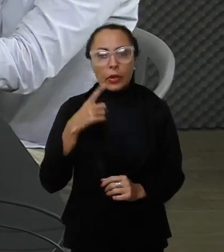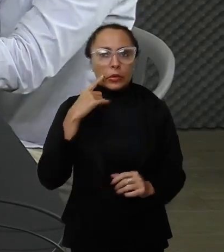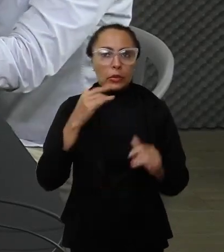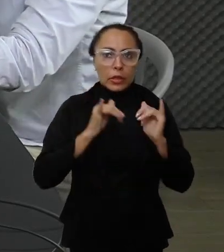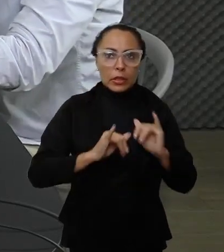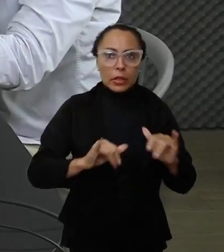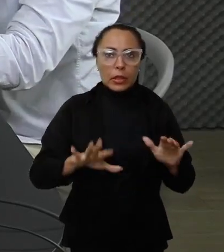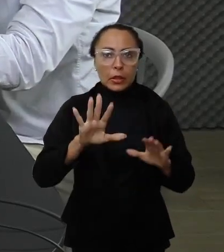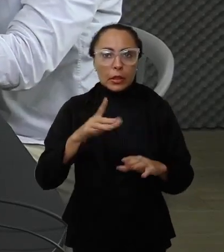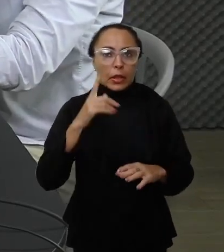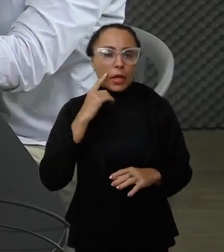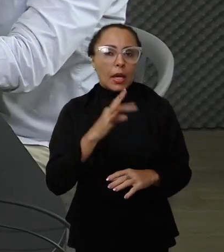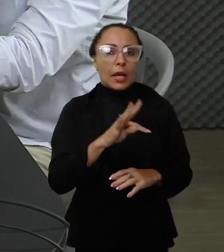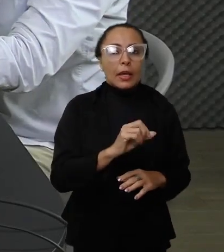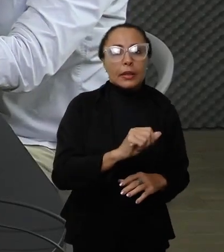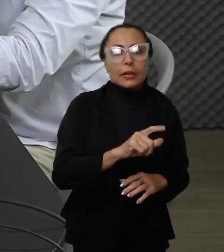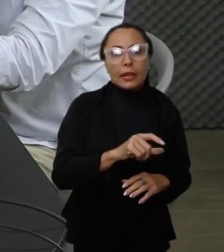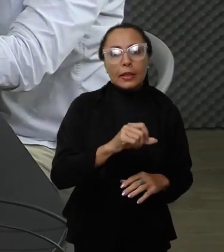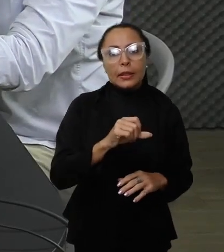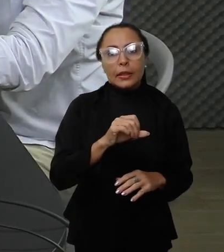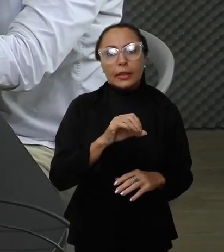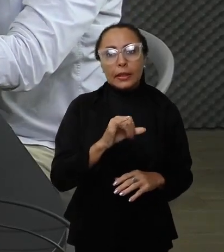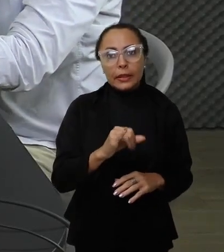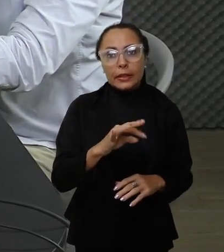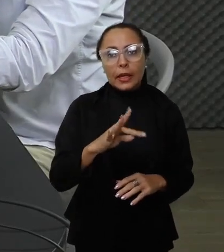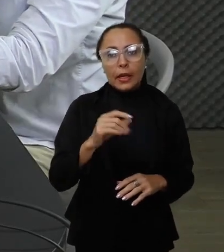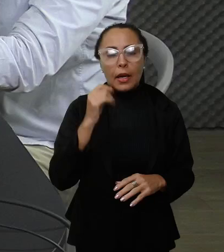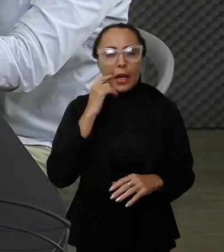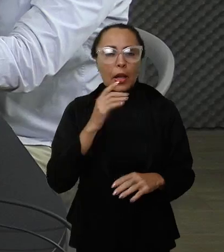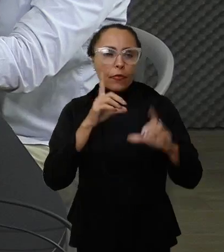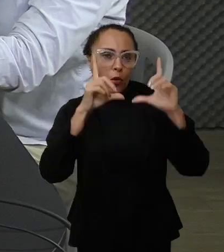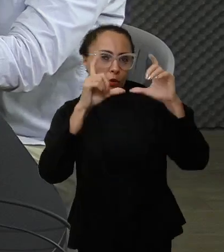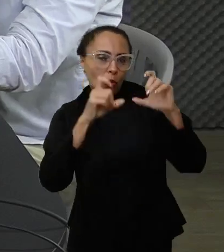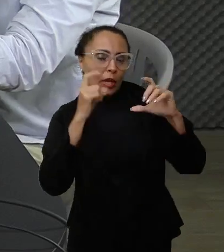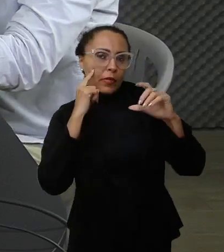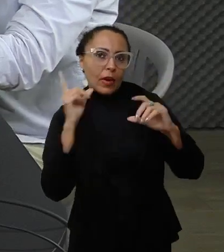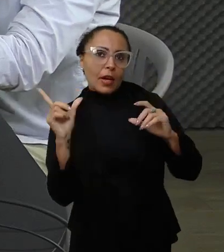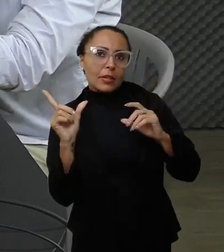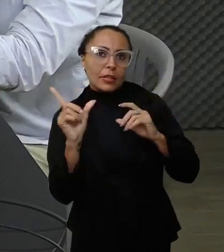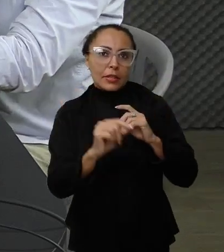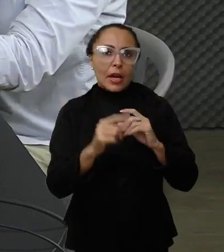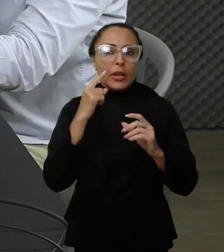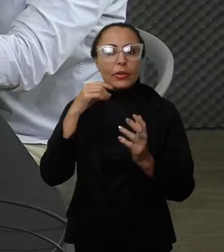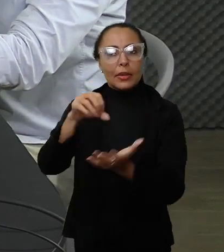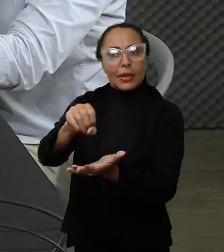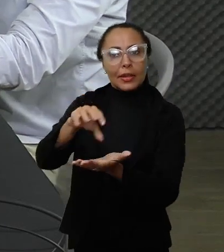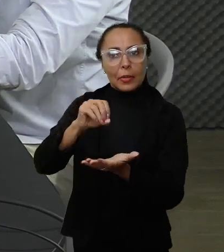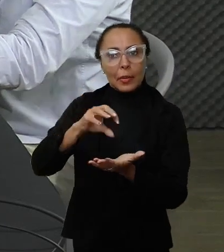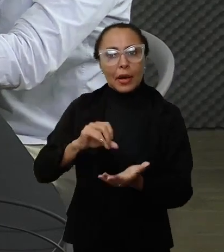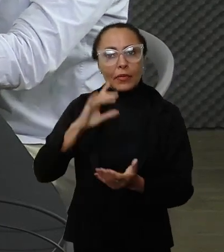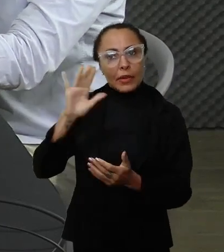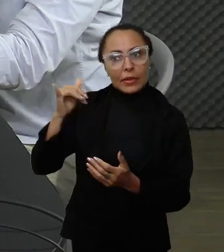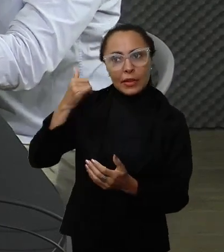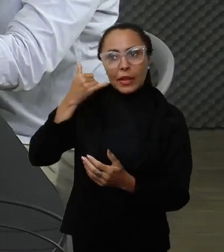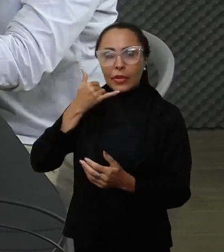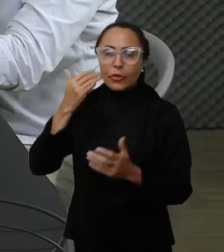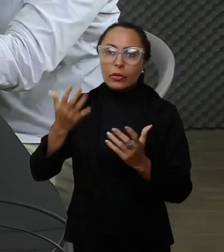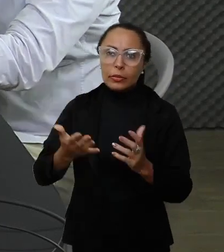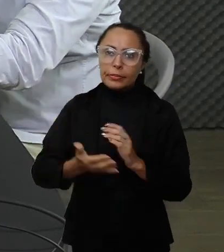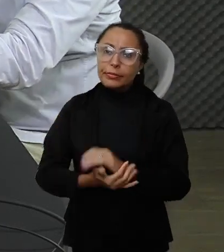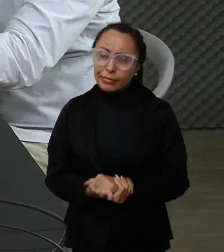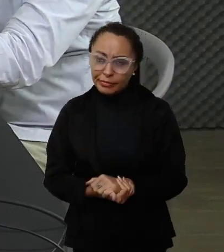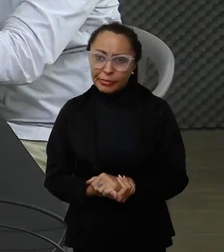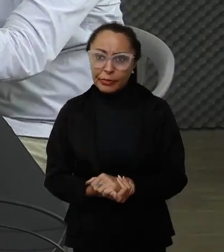sei lá, Thalita Marques é fotografada saindo saindo da Thalita Marques é Etepac falando ao fotografada. telefone. Isso, pronto, exatamente. A